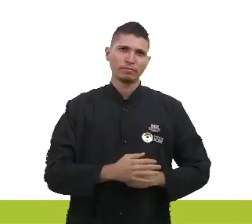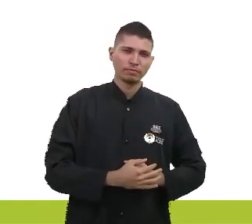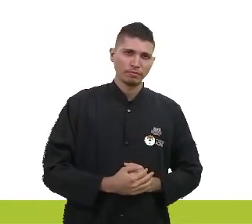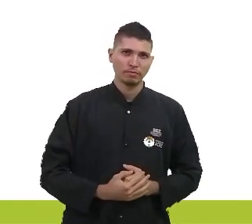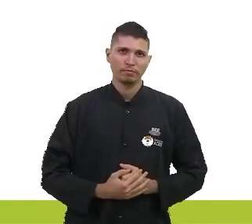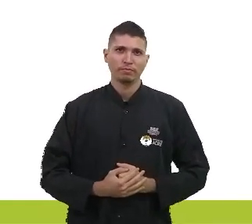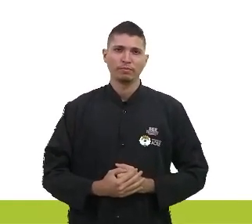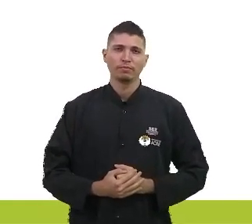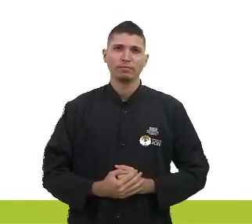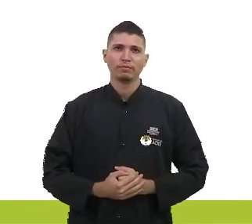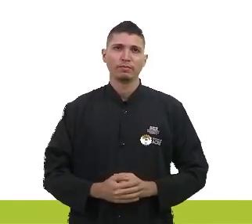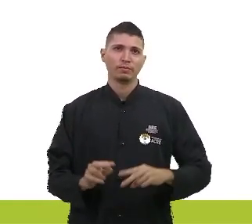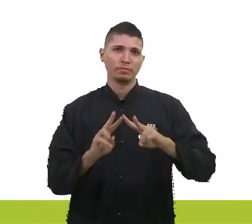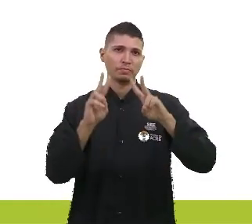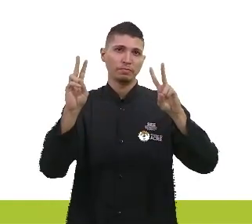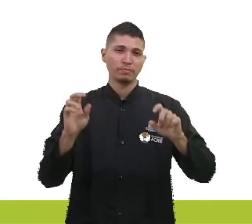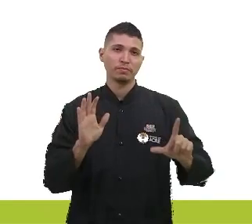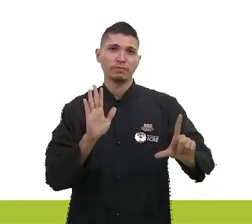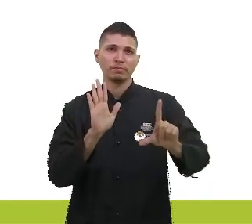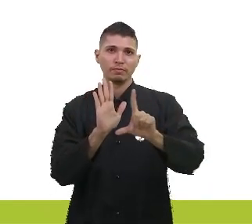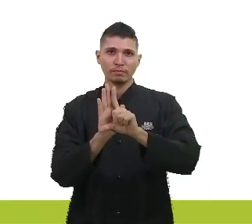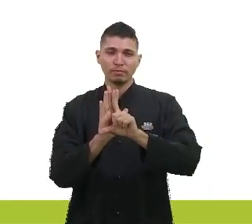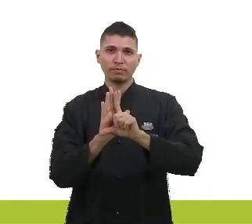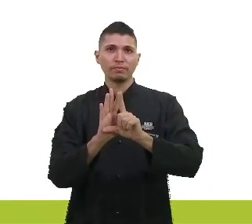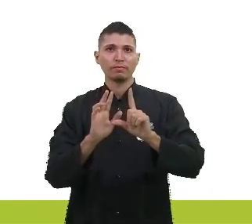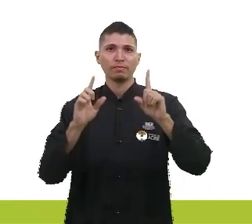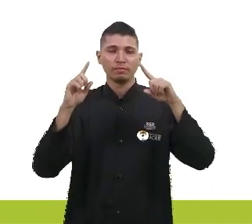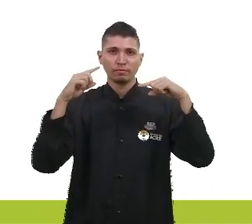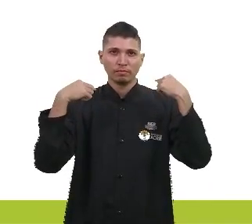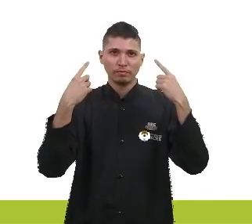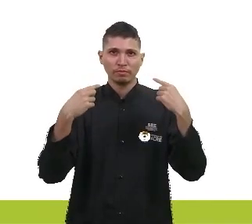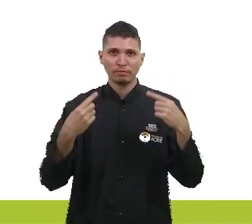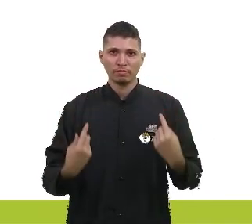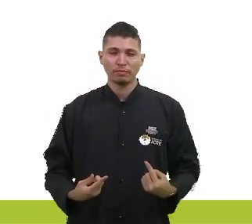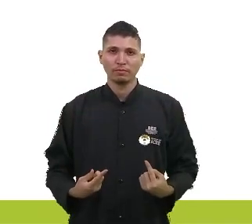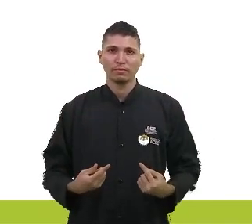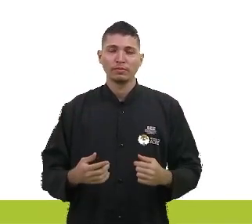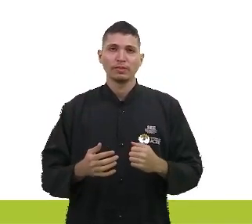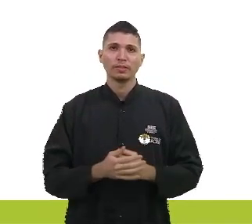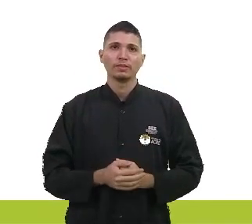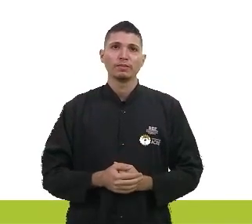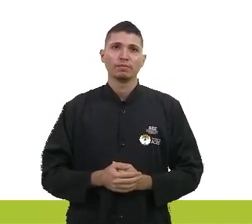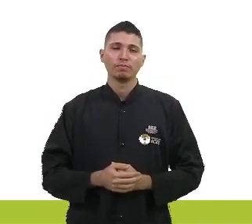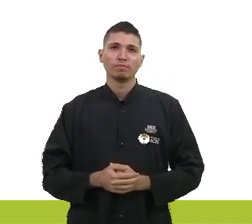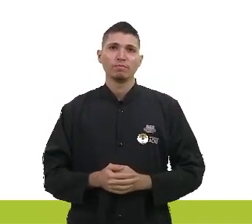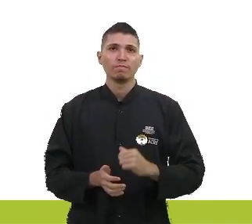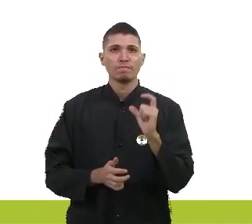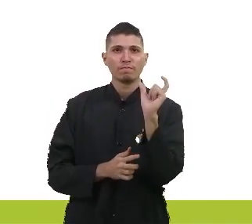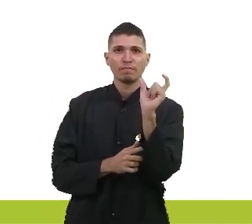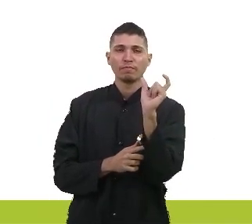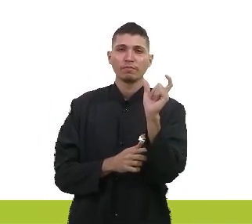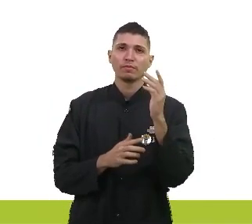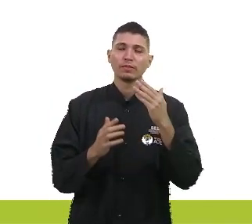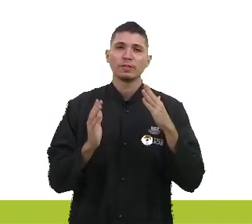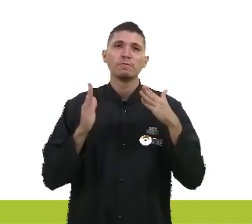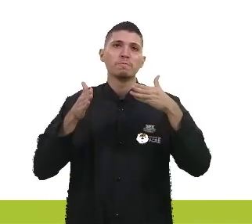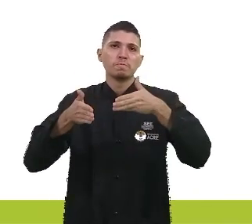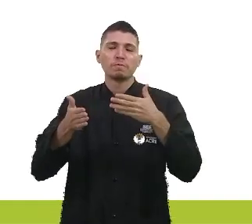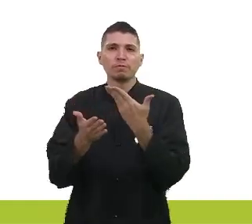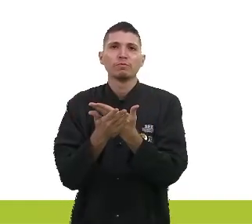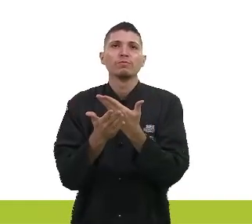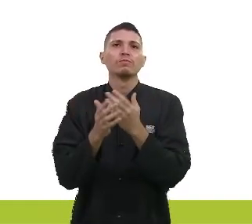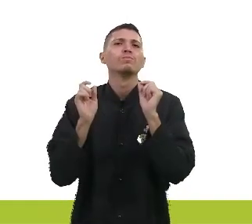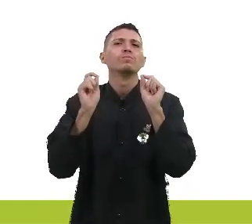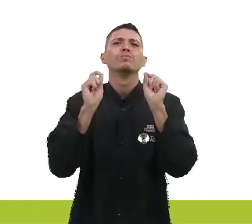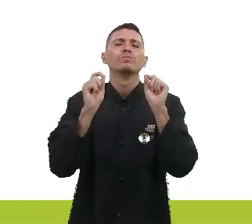Bom, sobre as leis de Newton, nós temos aí um termo simples, que no caso ele vai trabalhar com uma questão